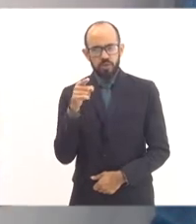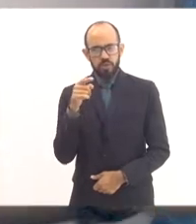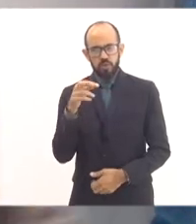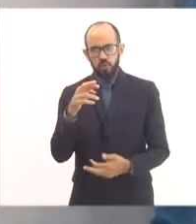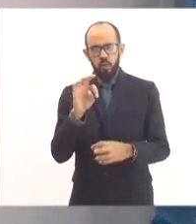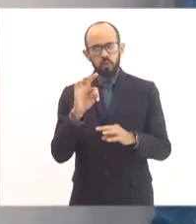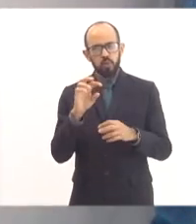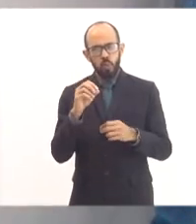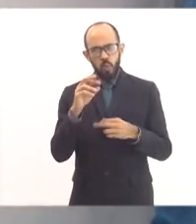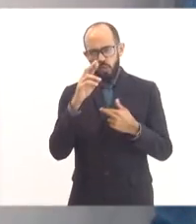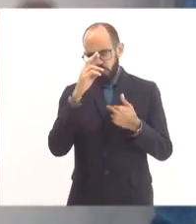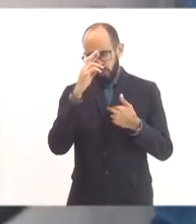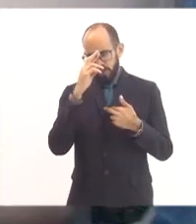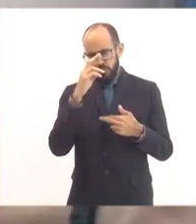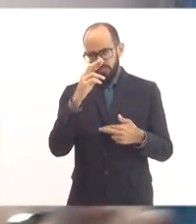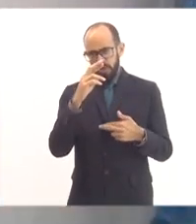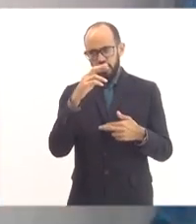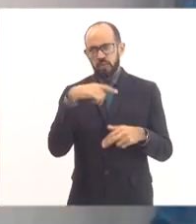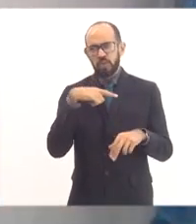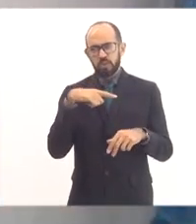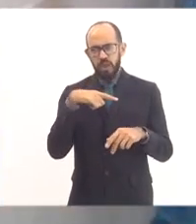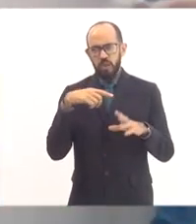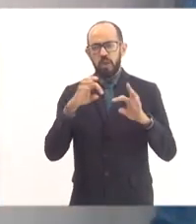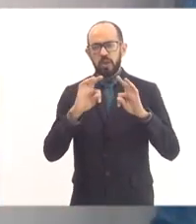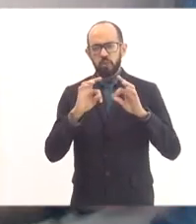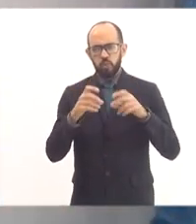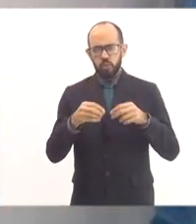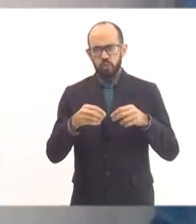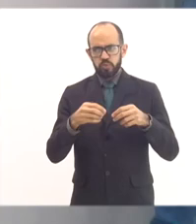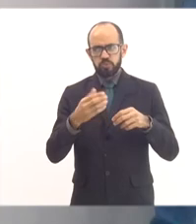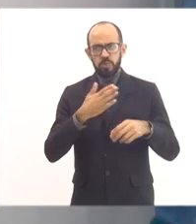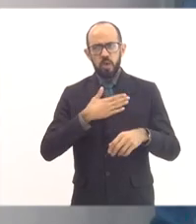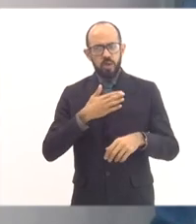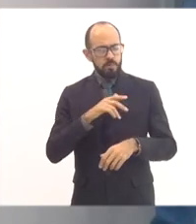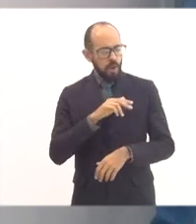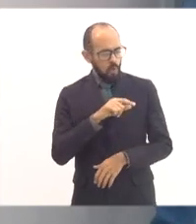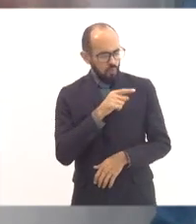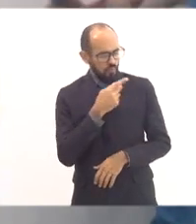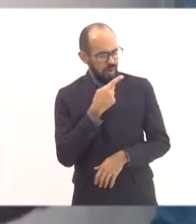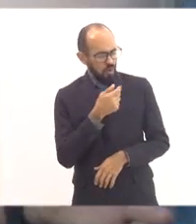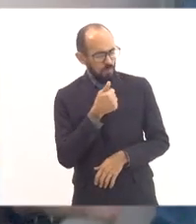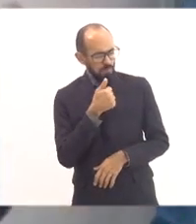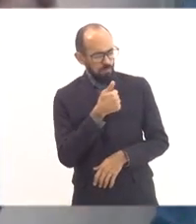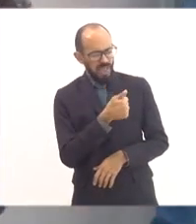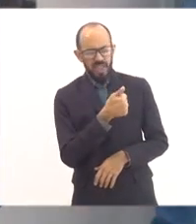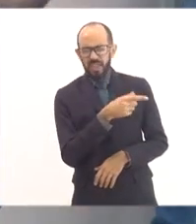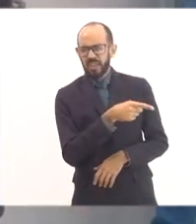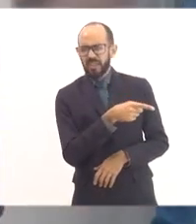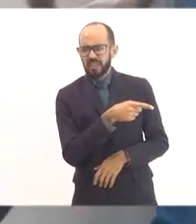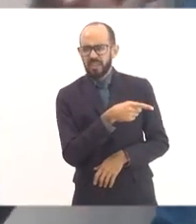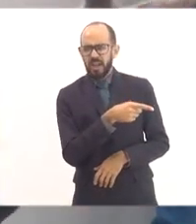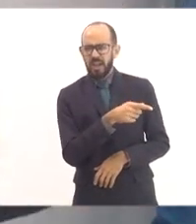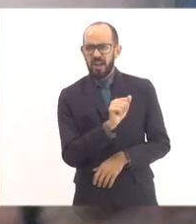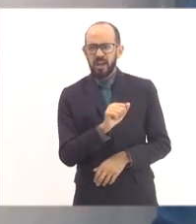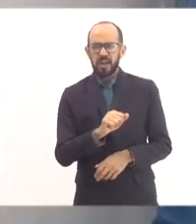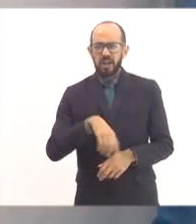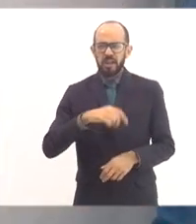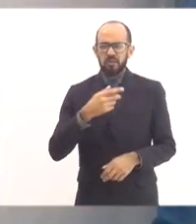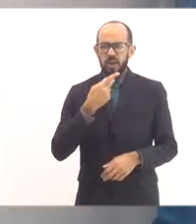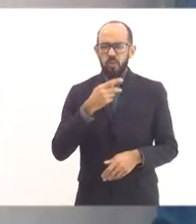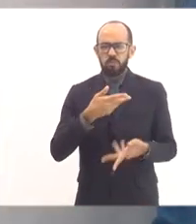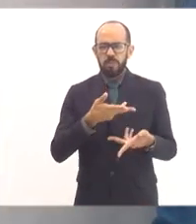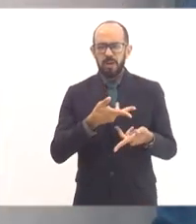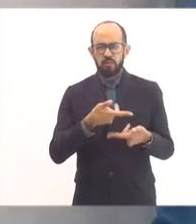que eu tenho a todos os concursos que estão aqui, meu irmão que falou muito bem, foi muito, falou de forma maravilhosa